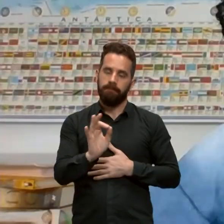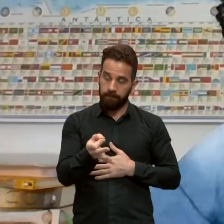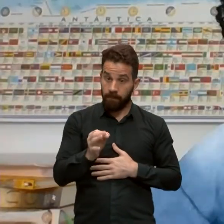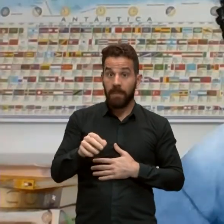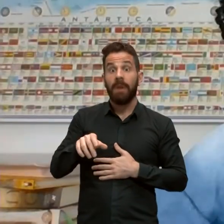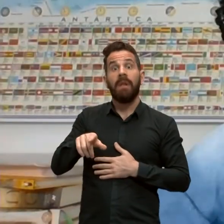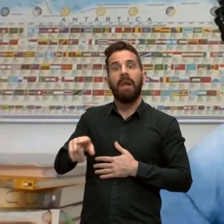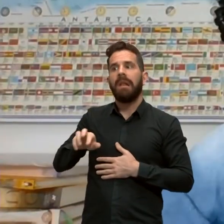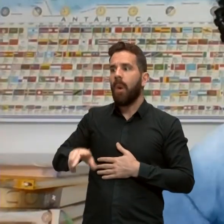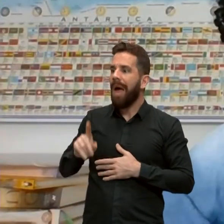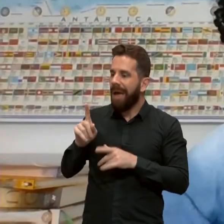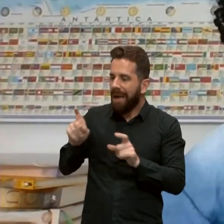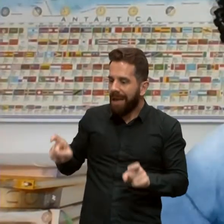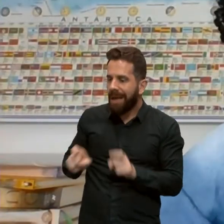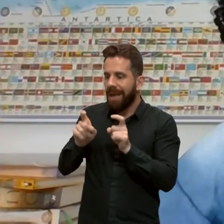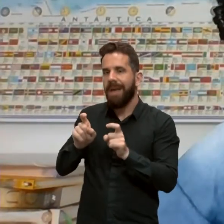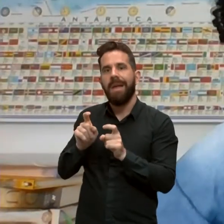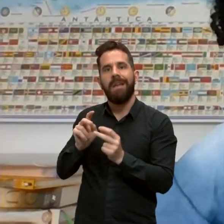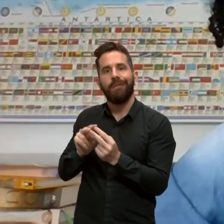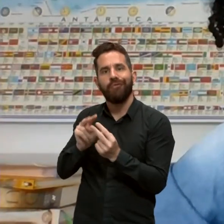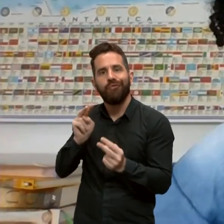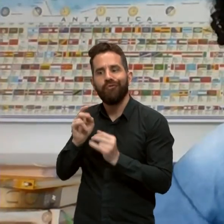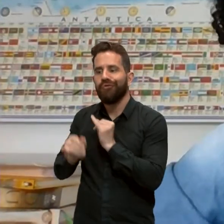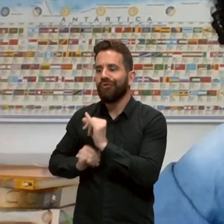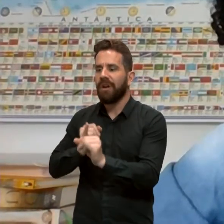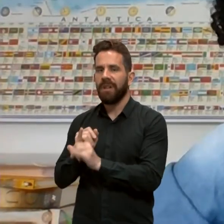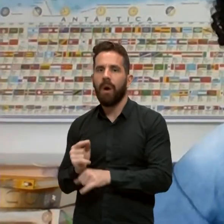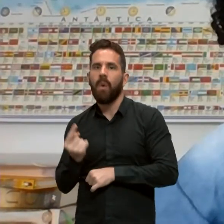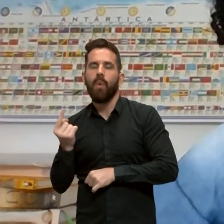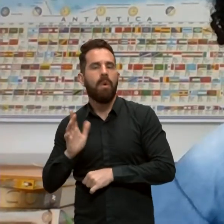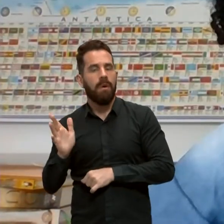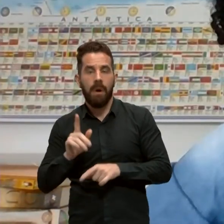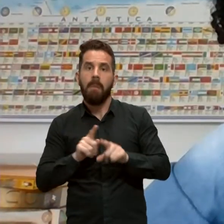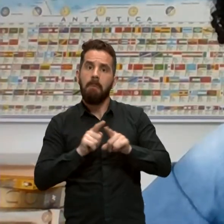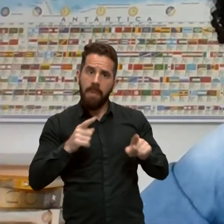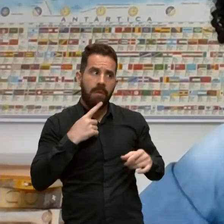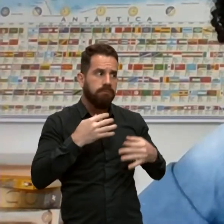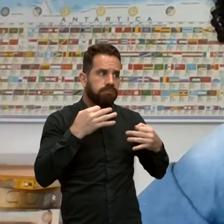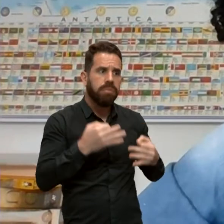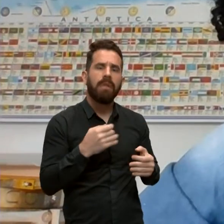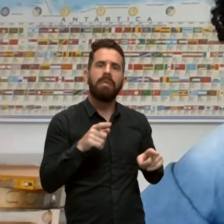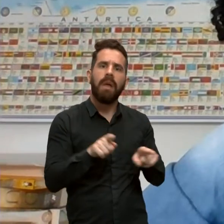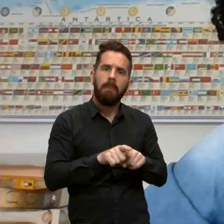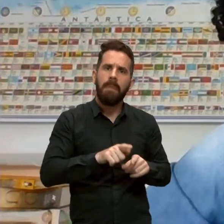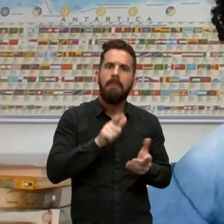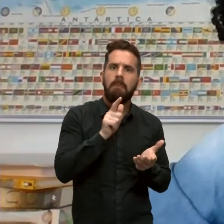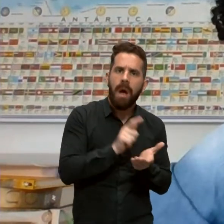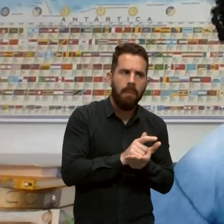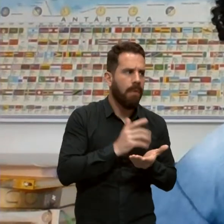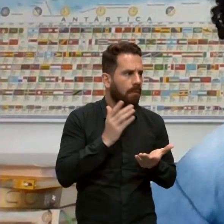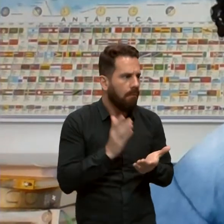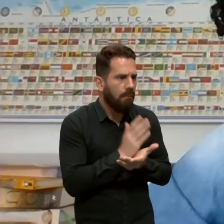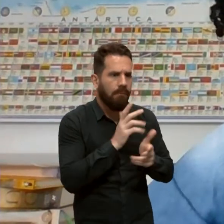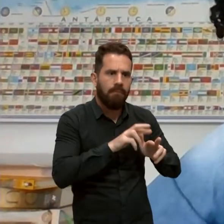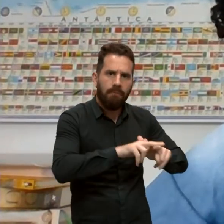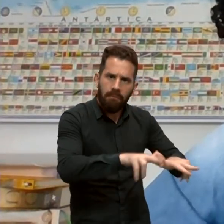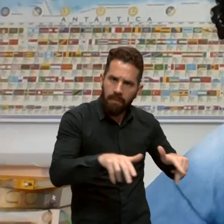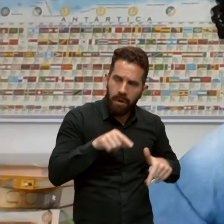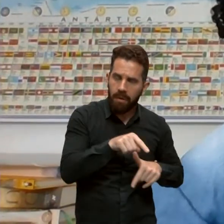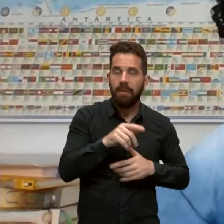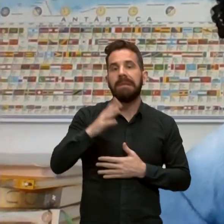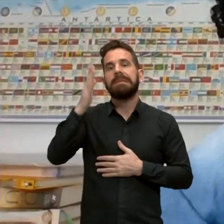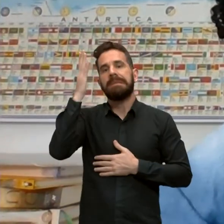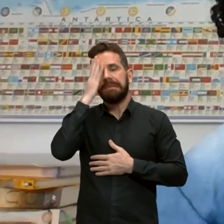mas também no meio físico, né? Mas especialmente no meio digital, até porque a gente sabe que um grande número